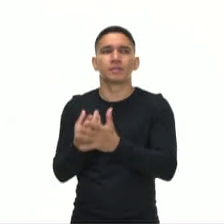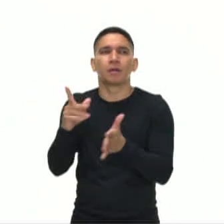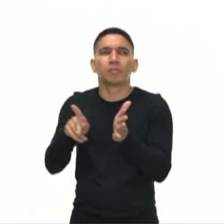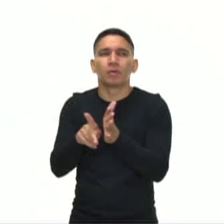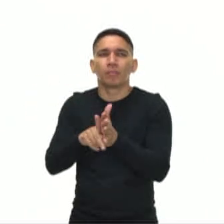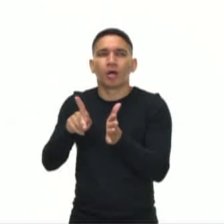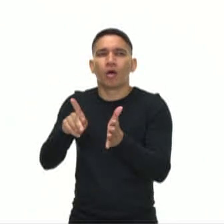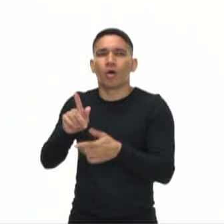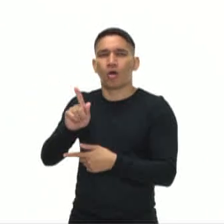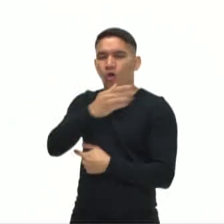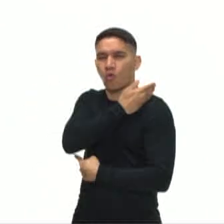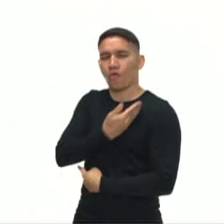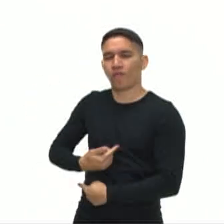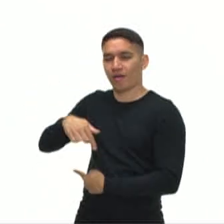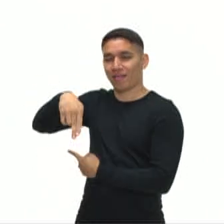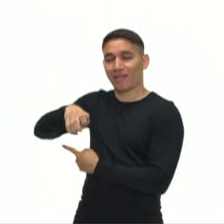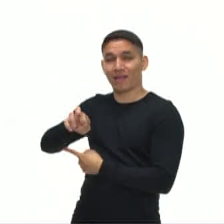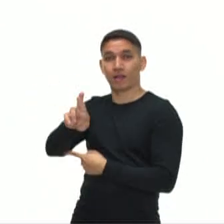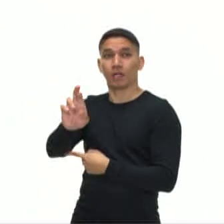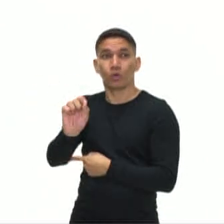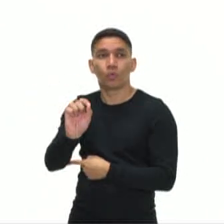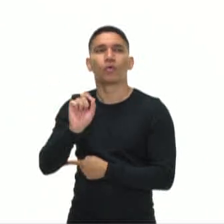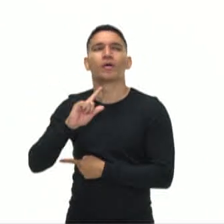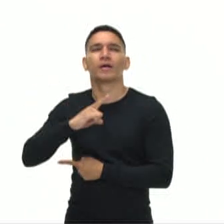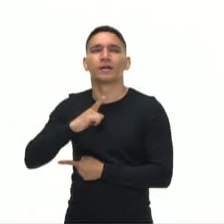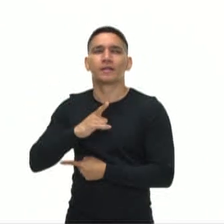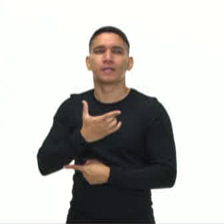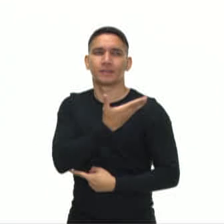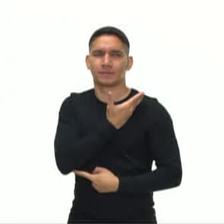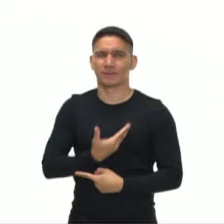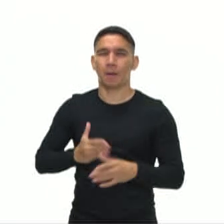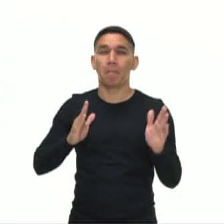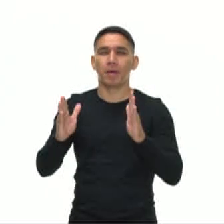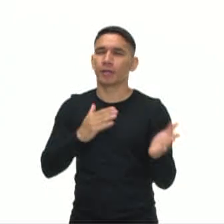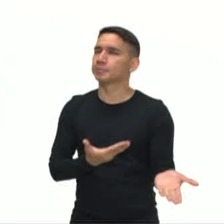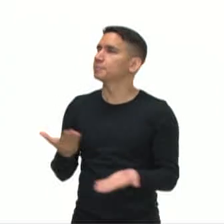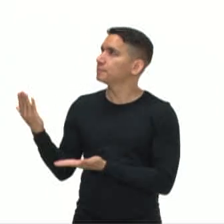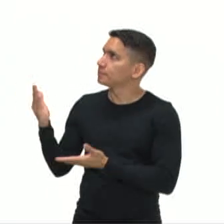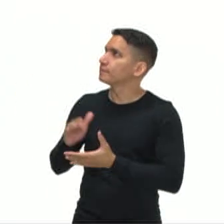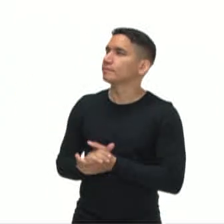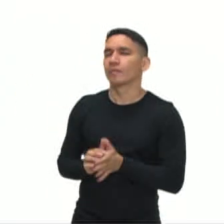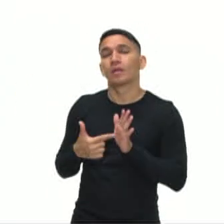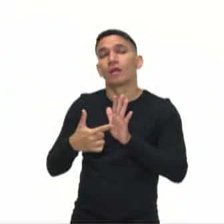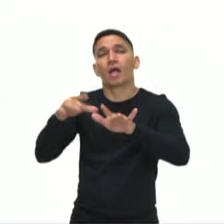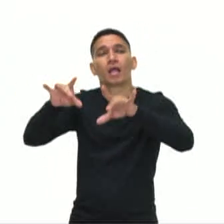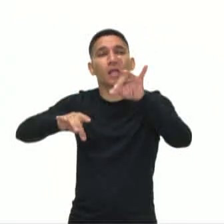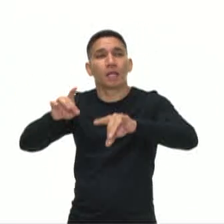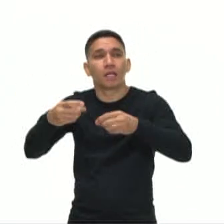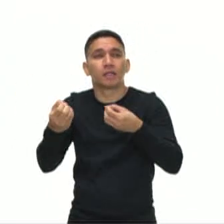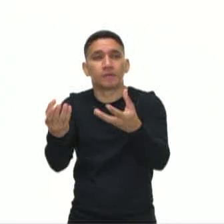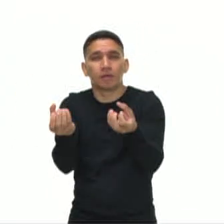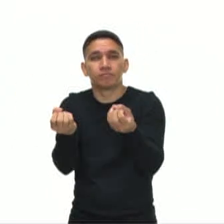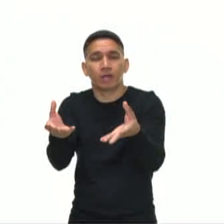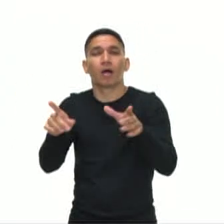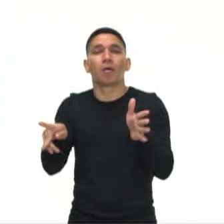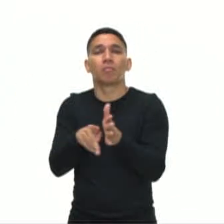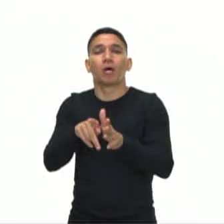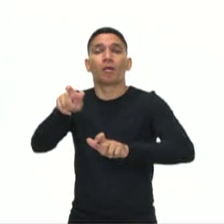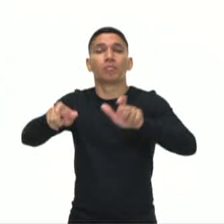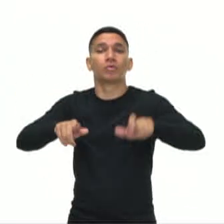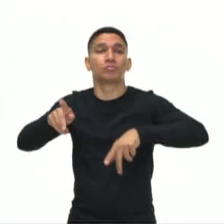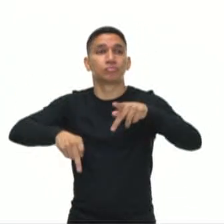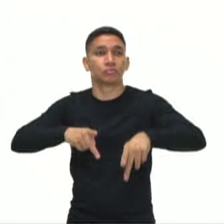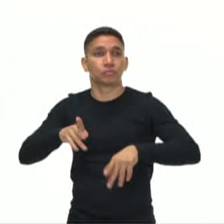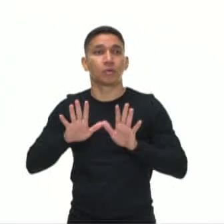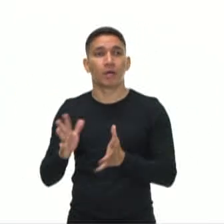Nas festividades do imperador Trajano, de 53 a 117 d.C., o teatro era oferecido e desvalorizado pela população. Plínio Jovem, grande